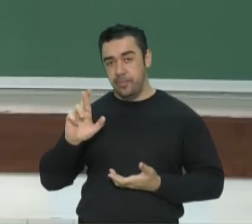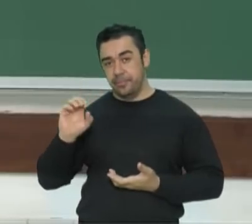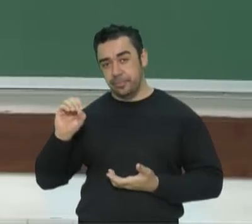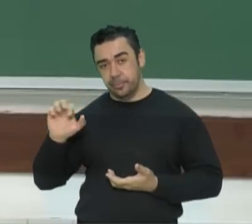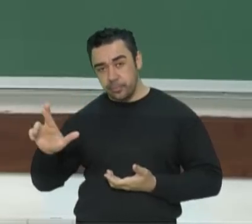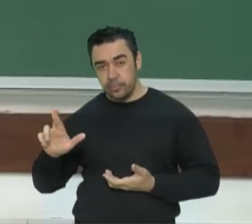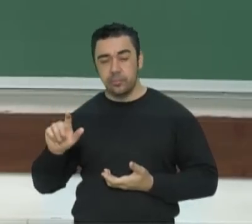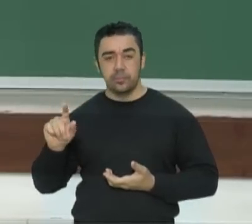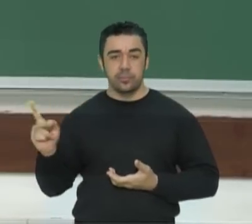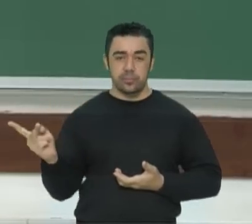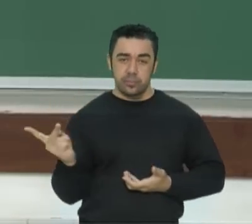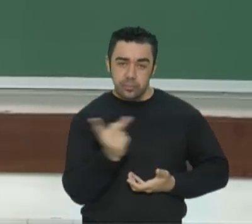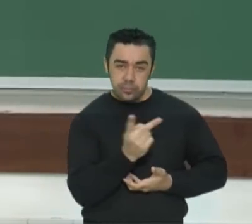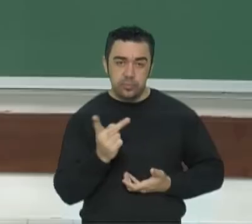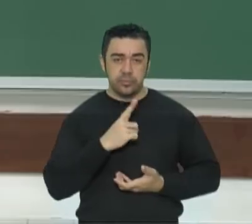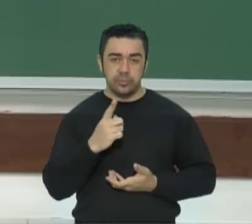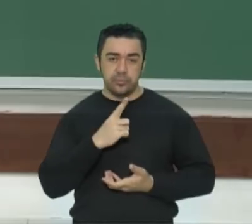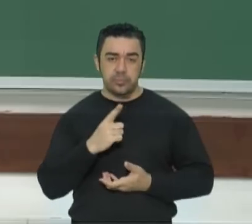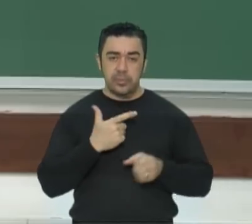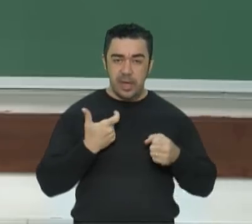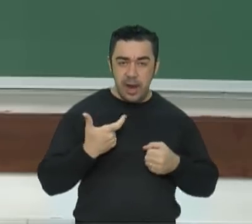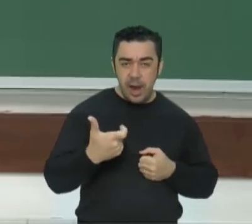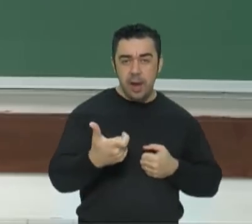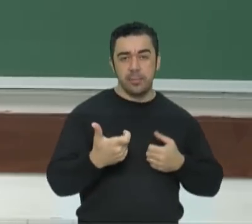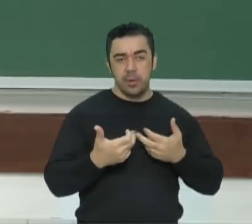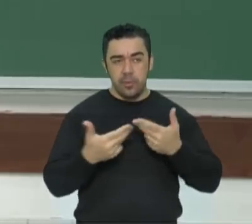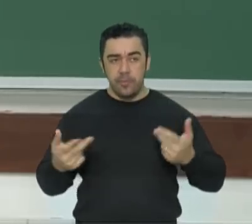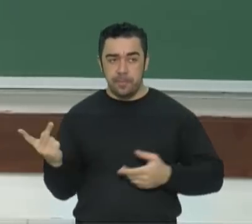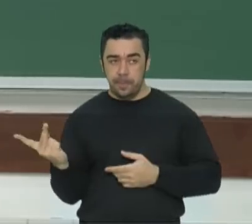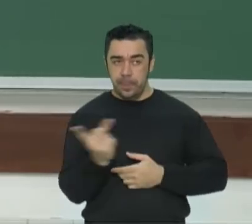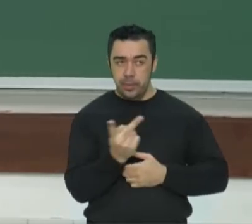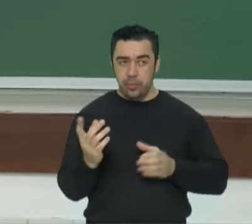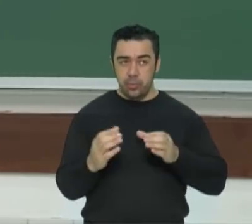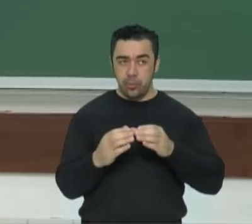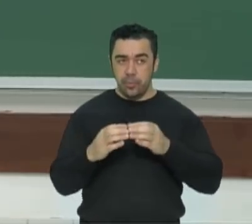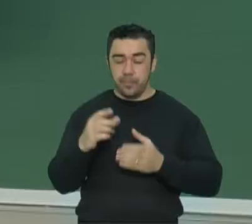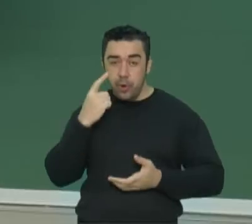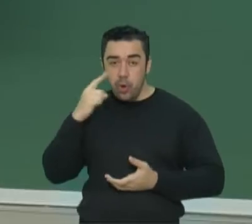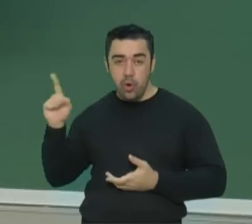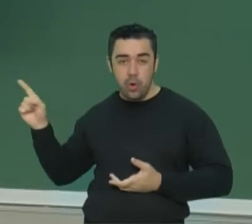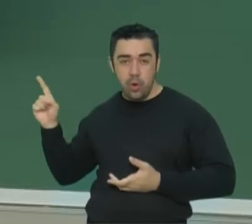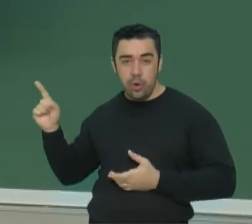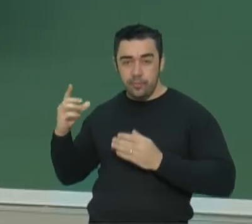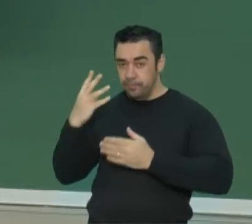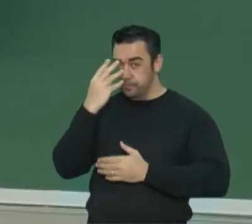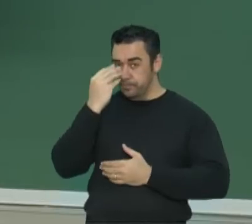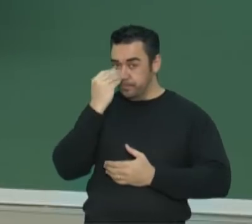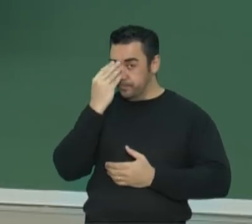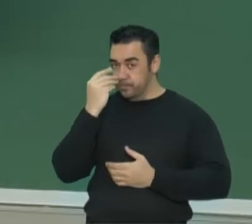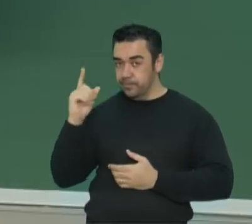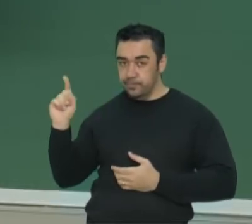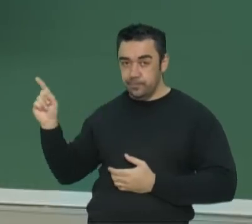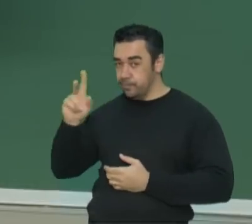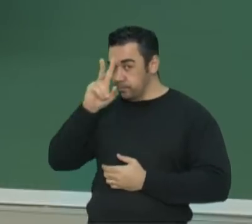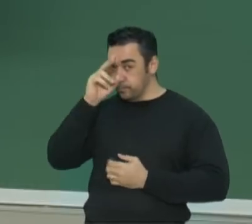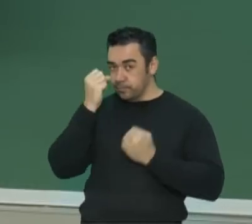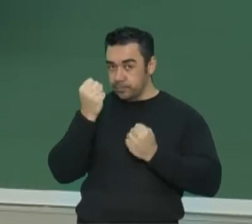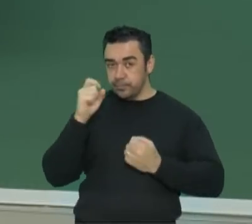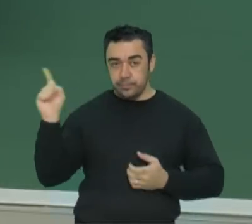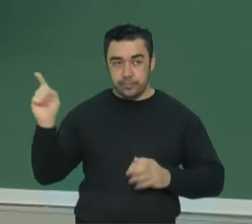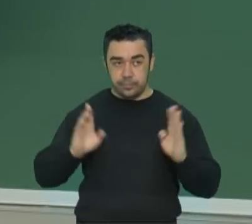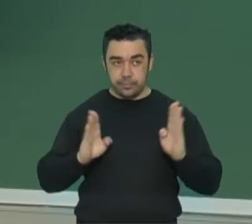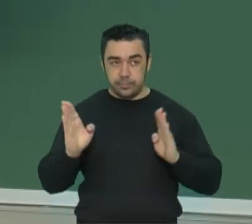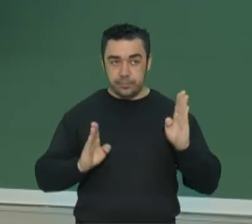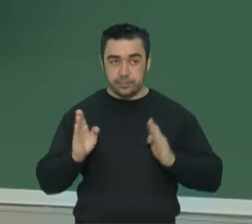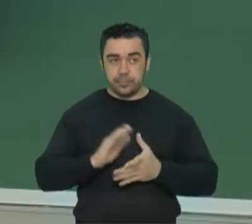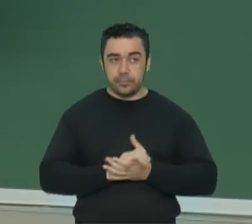por esse equilíbrio de armas, de forças de ambos os lados. Aqui uma imagem muito forte desse